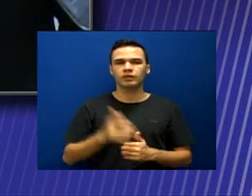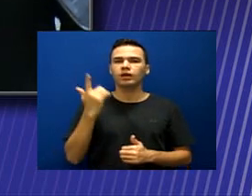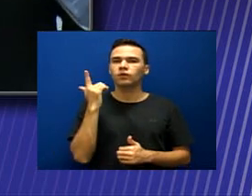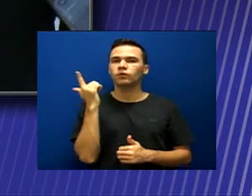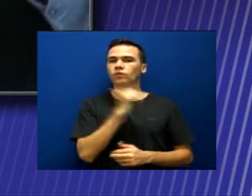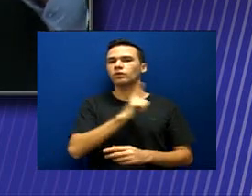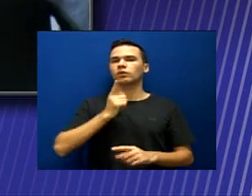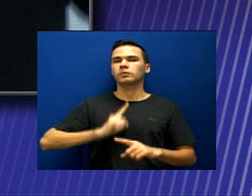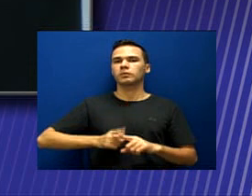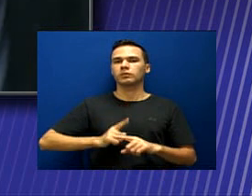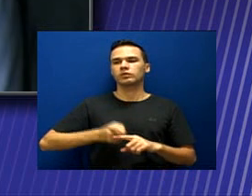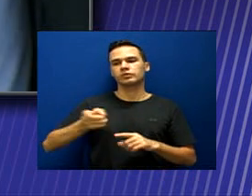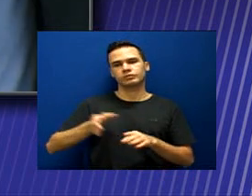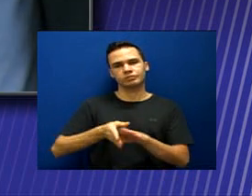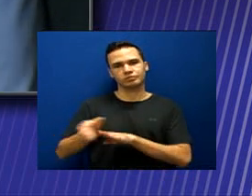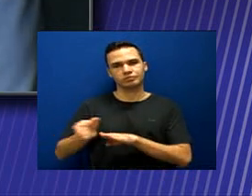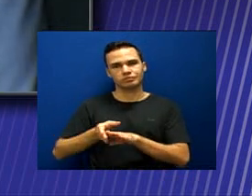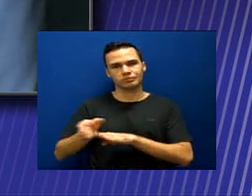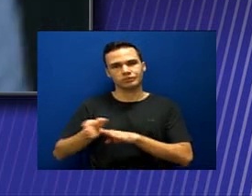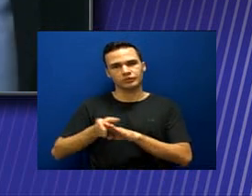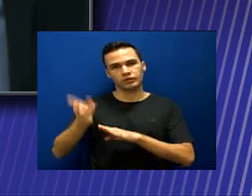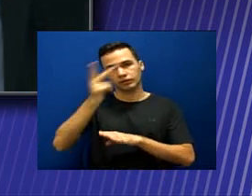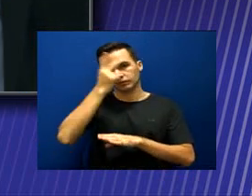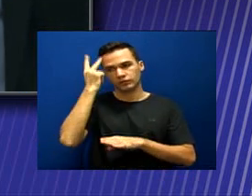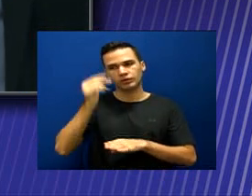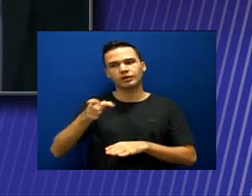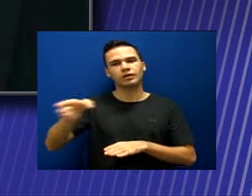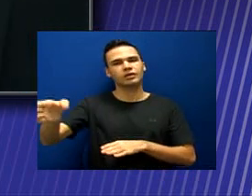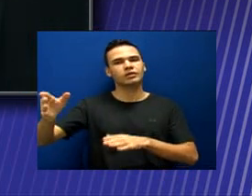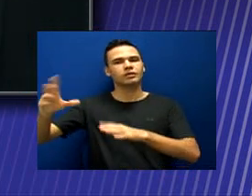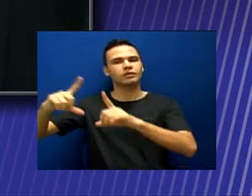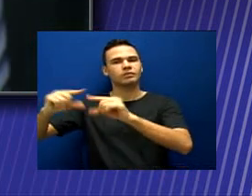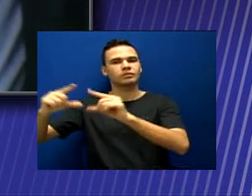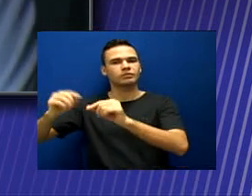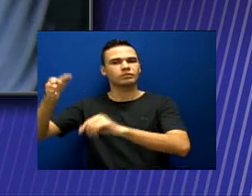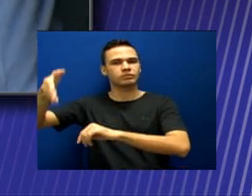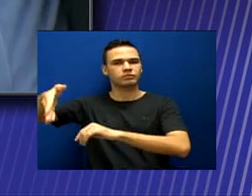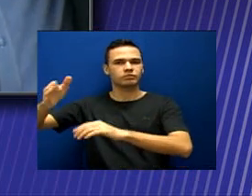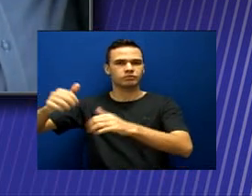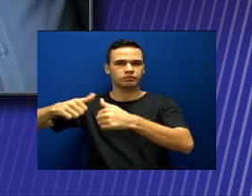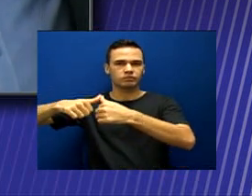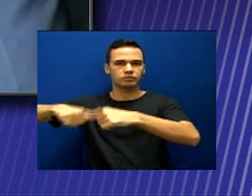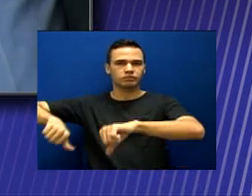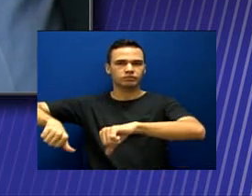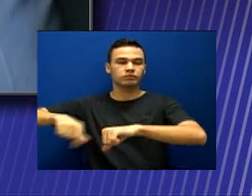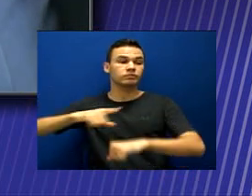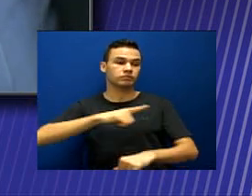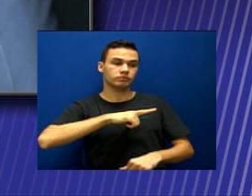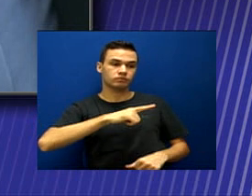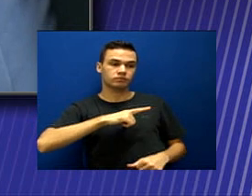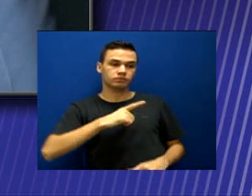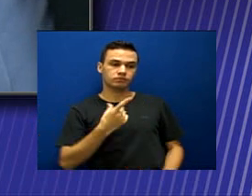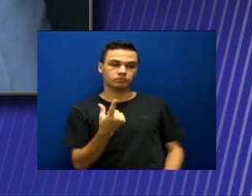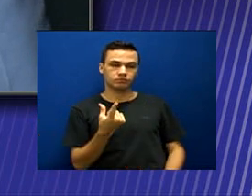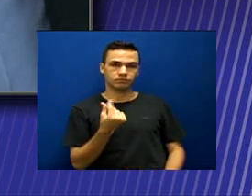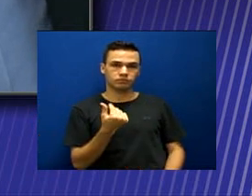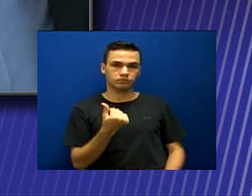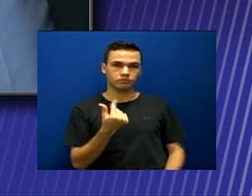uma orientação desse tipo de pessoas que ele tinha em Brasília, que orientou, olha, tem recursos